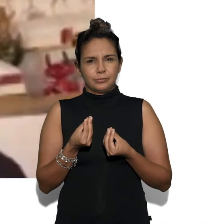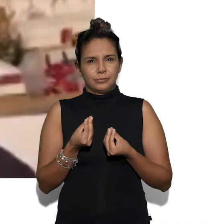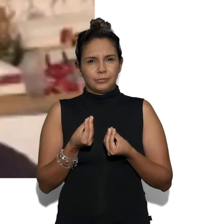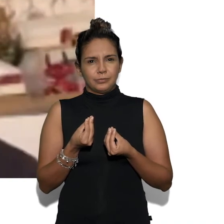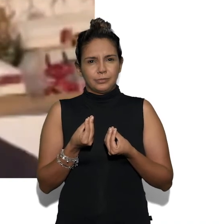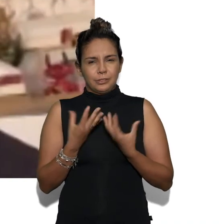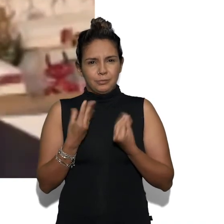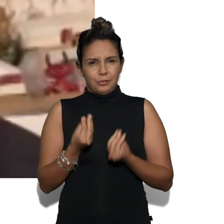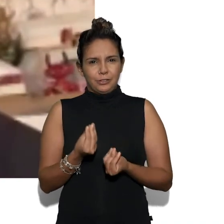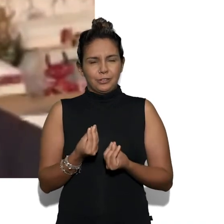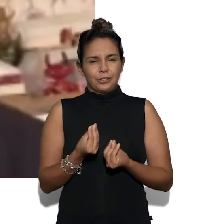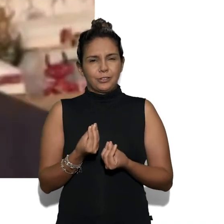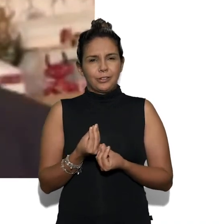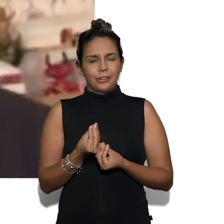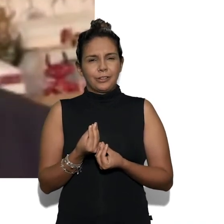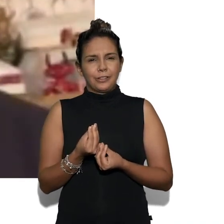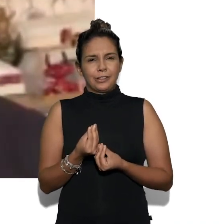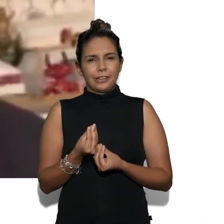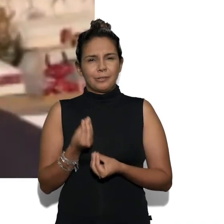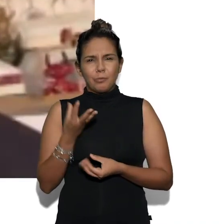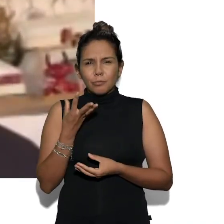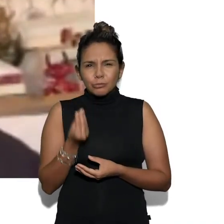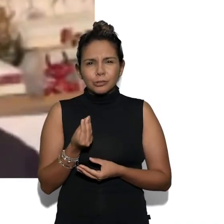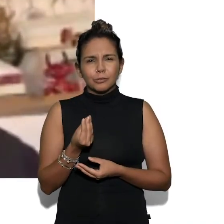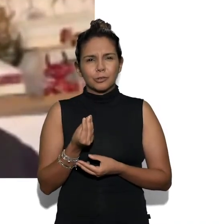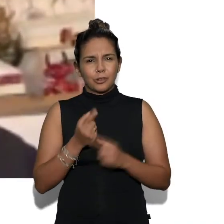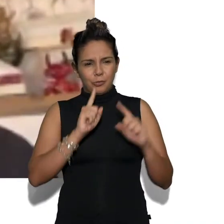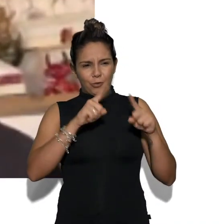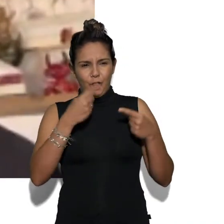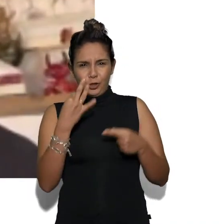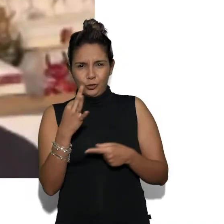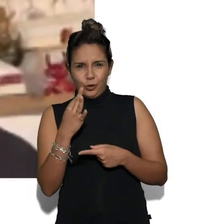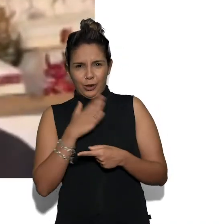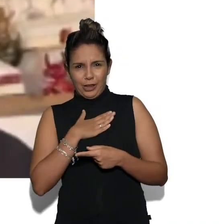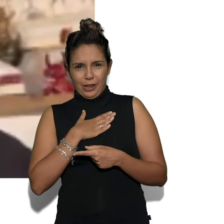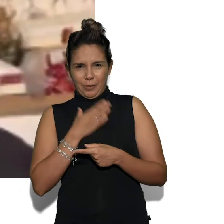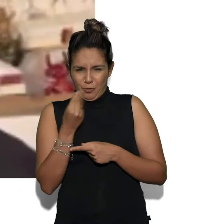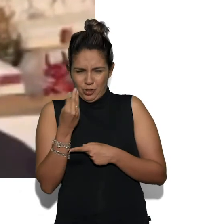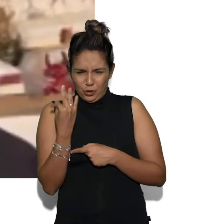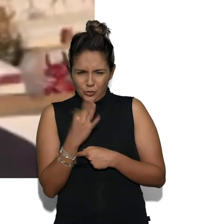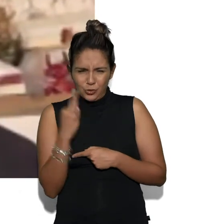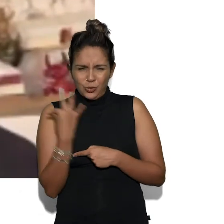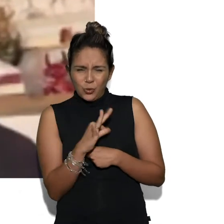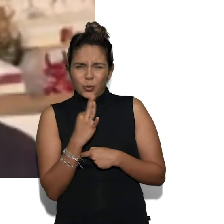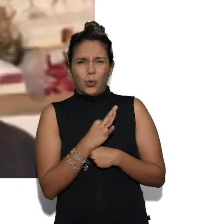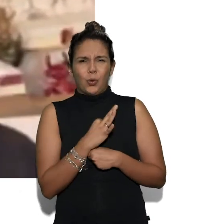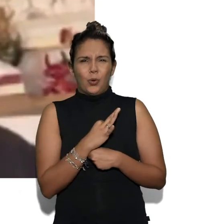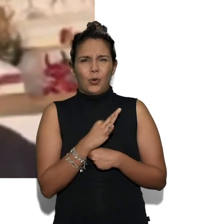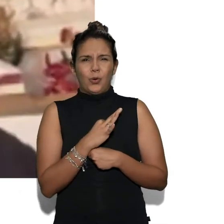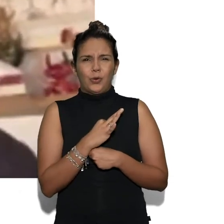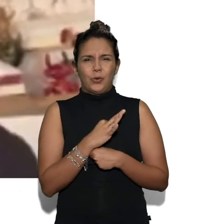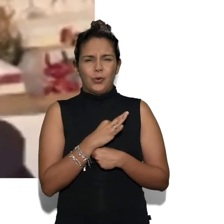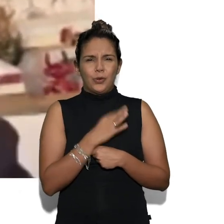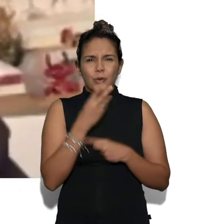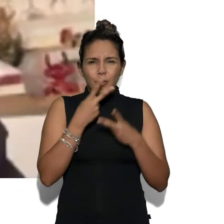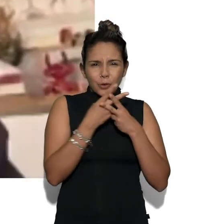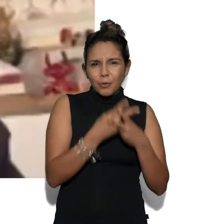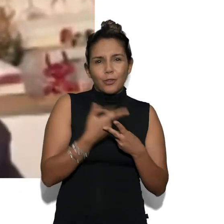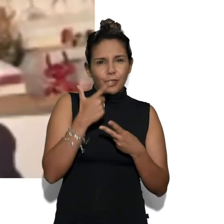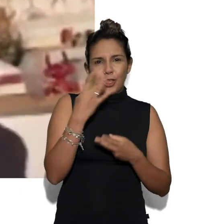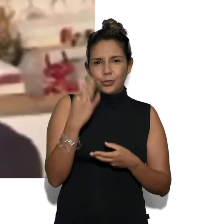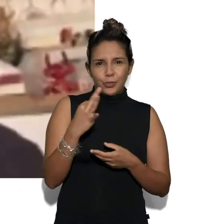muito dado à dor, ou seja, aquilo que provoca dor em mim provoca muita dor. Eu suporto muito pouco a